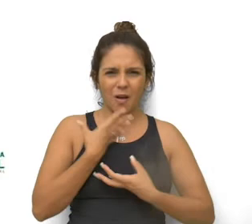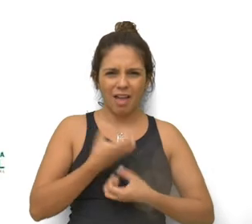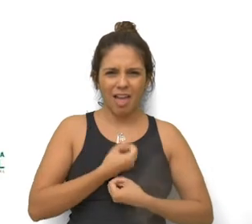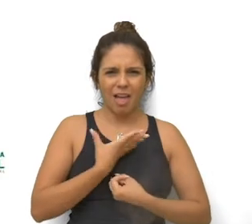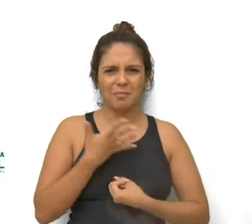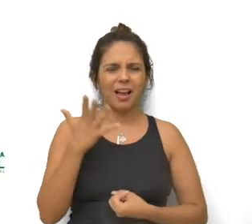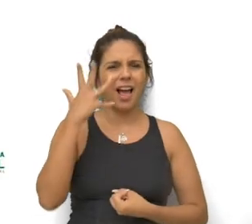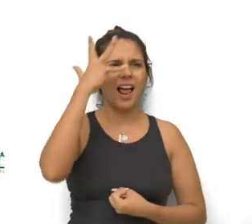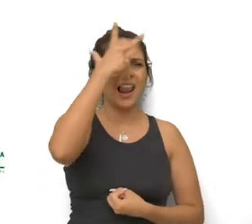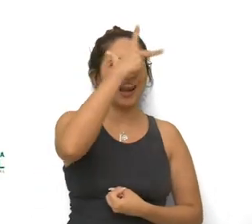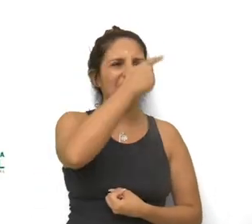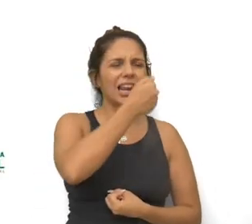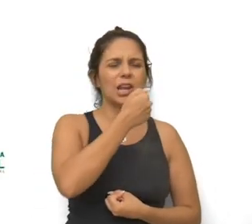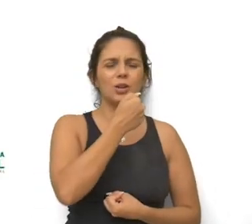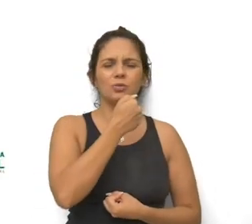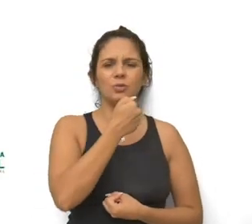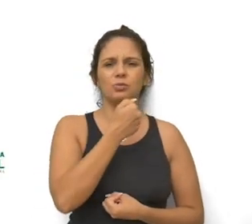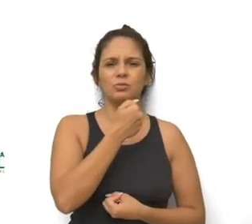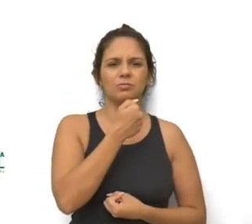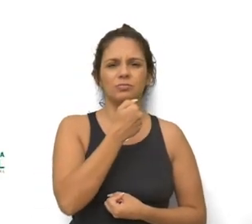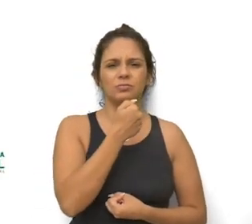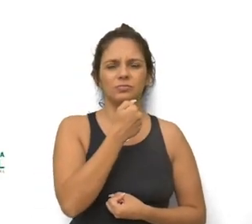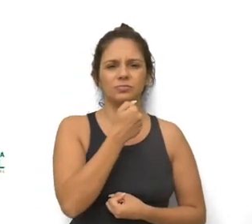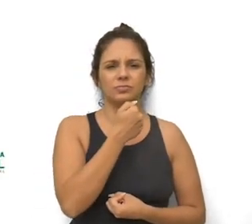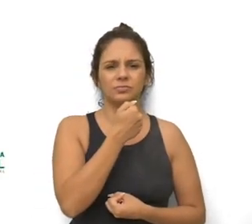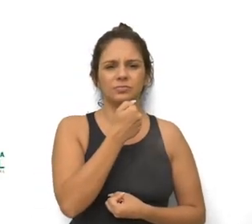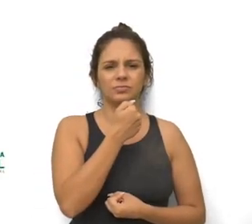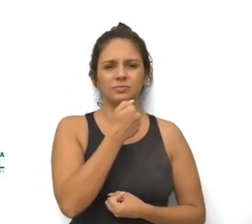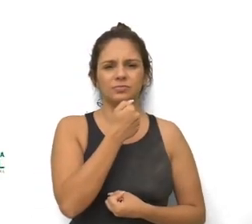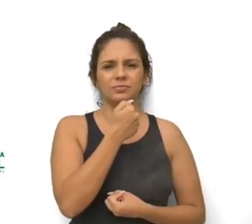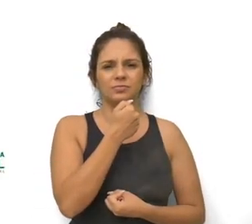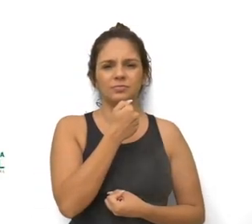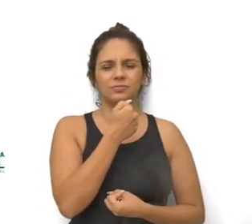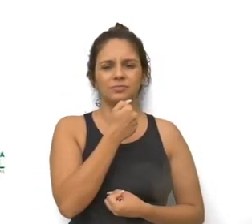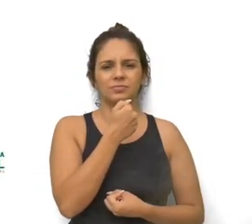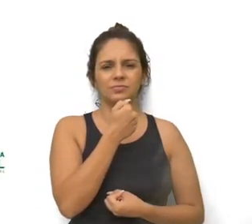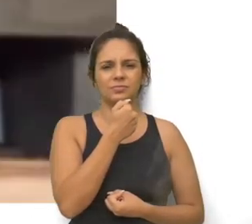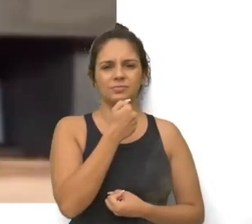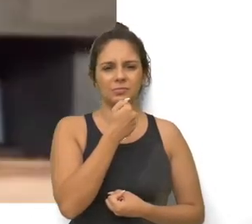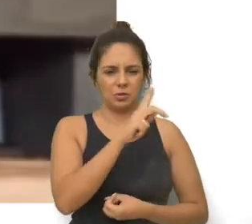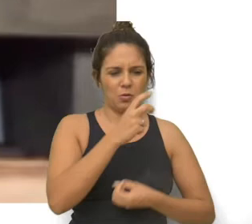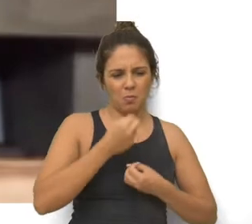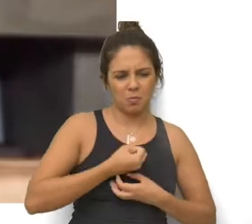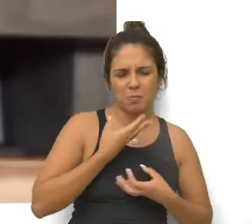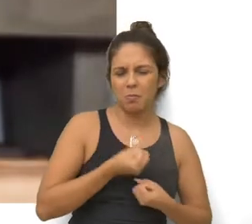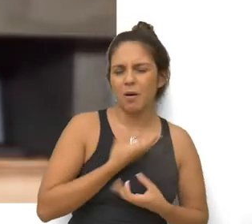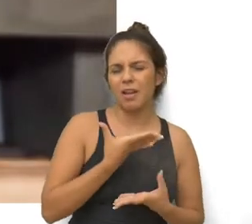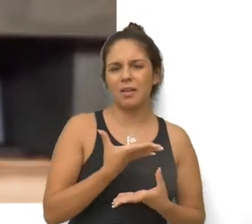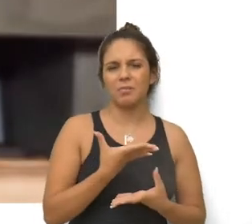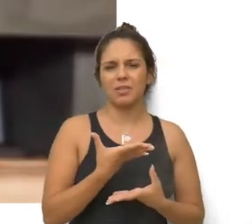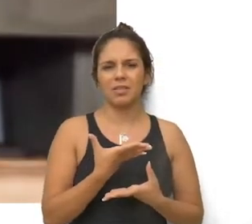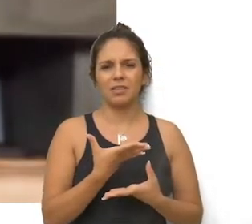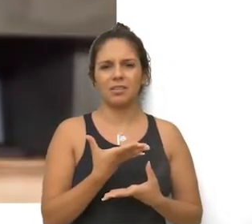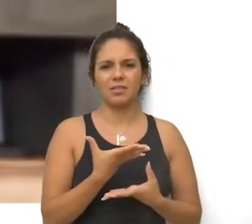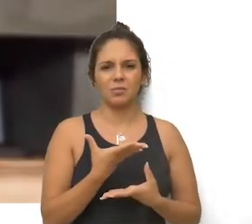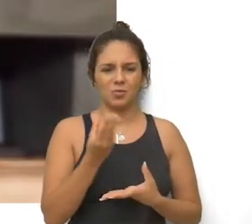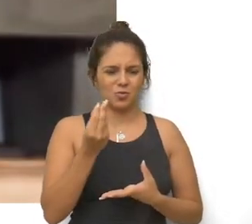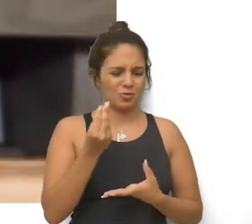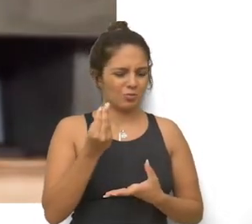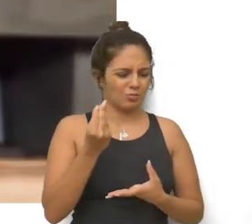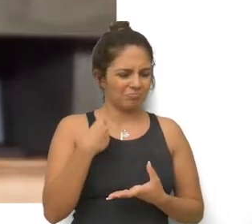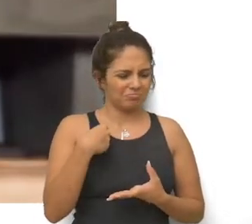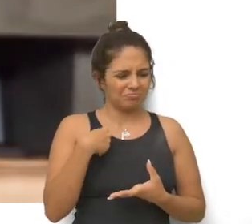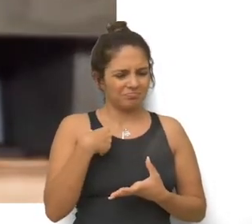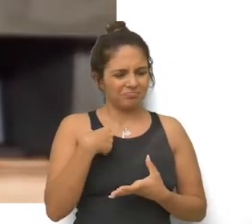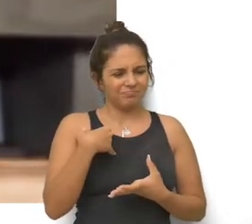absolutamente deslumbrantes. Então, a obra poética dela, eu acho que foi um enriquecimento